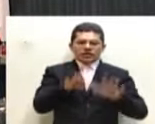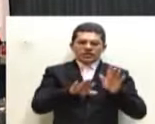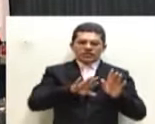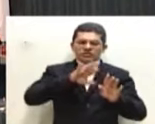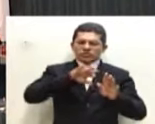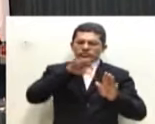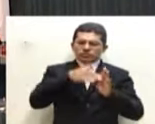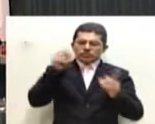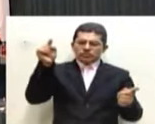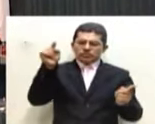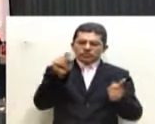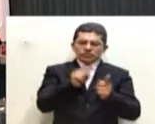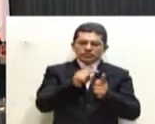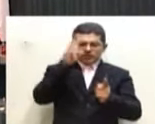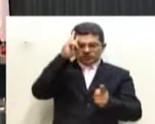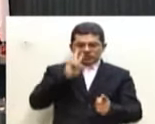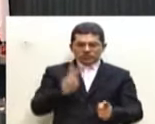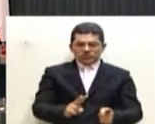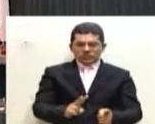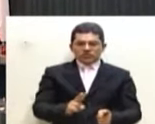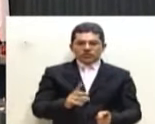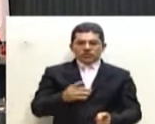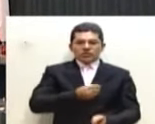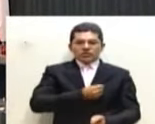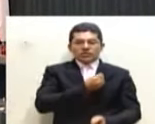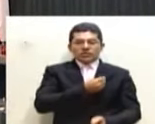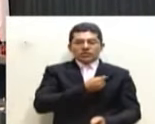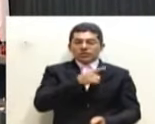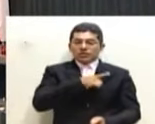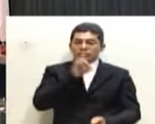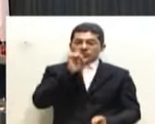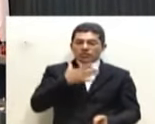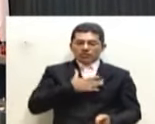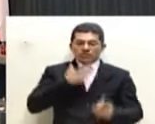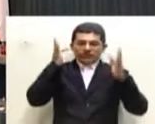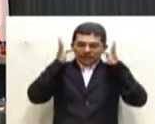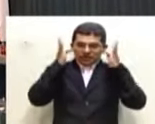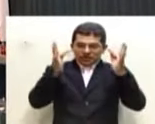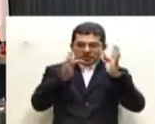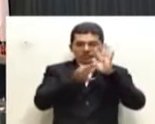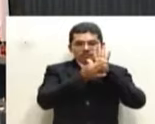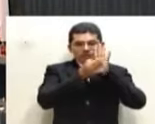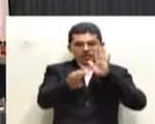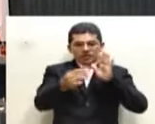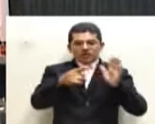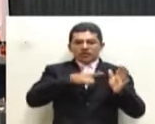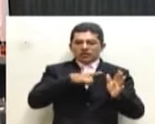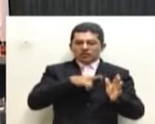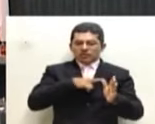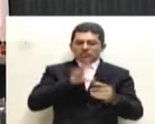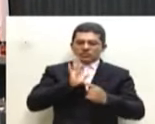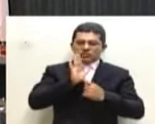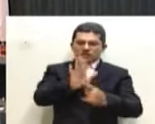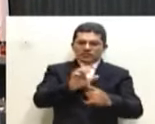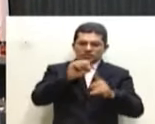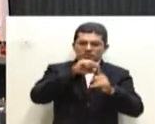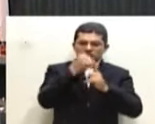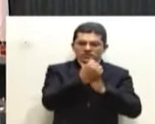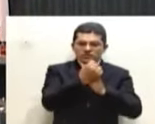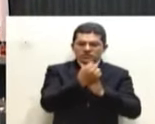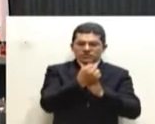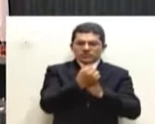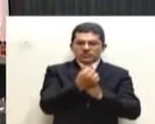história. Resta a minha fidelidade às minhas opiniões que teimo em tornar públicas,